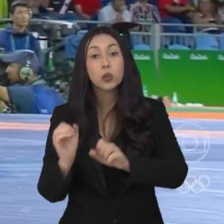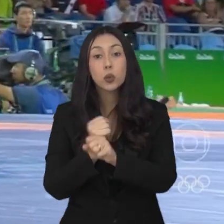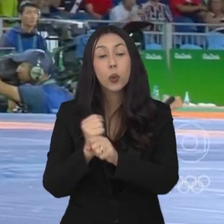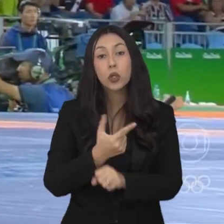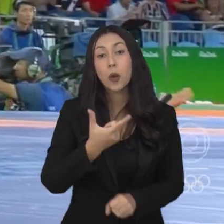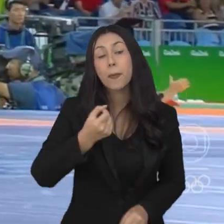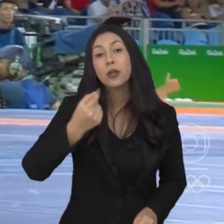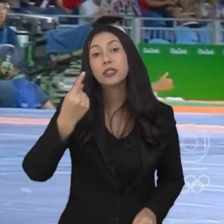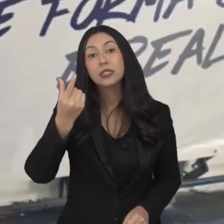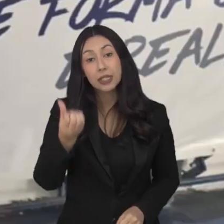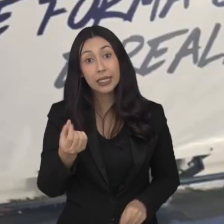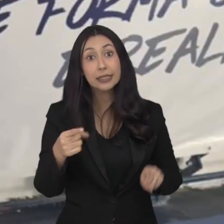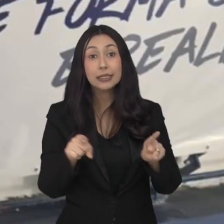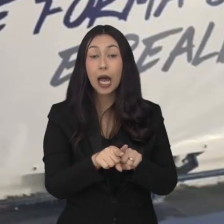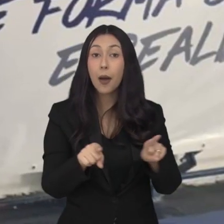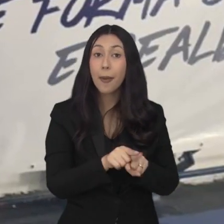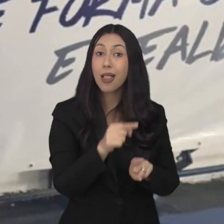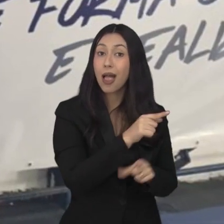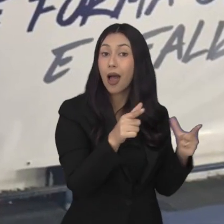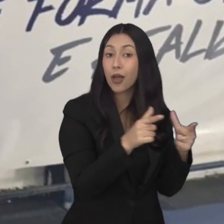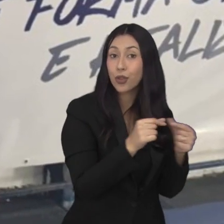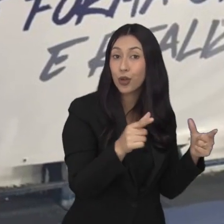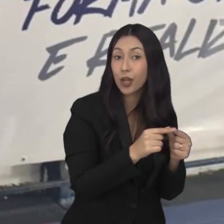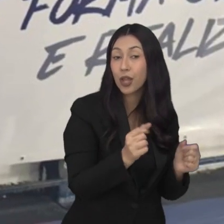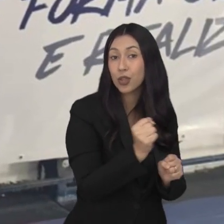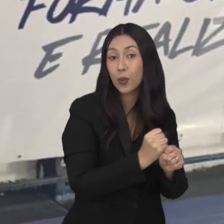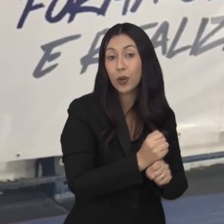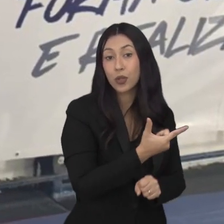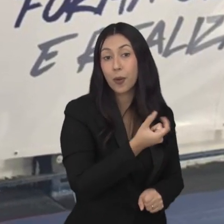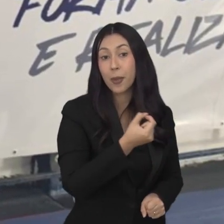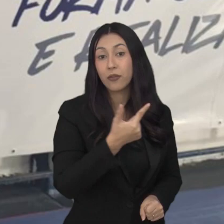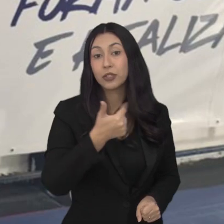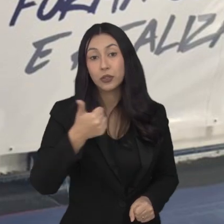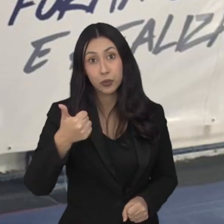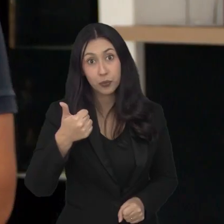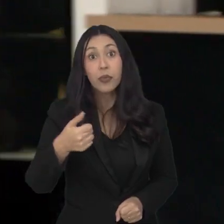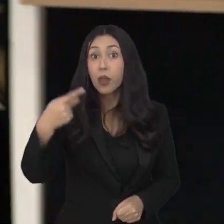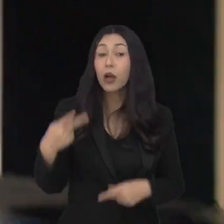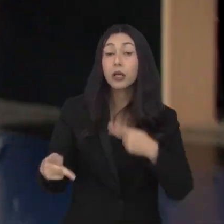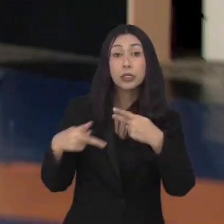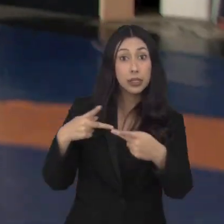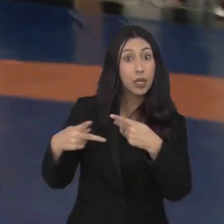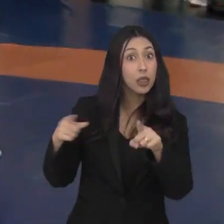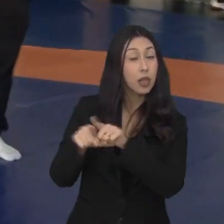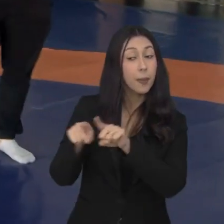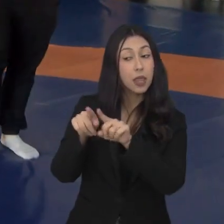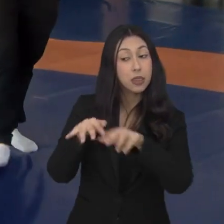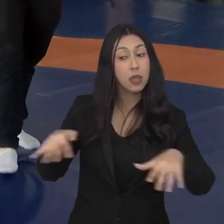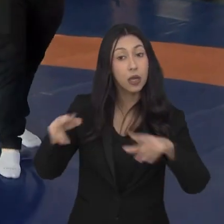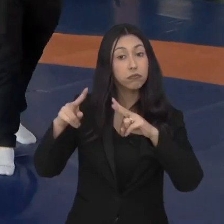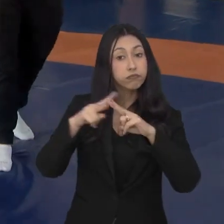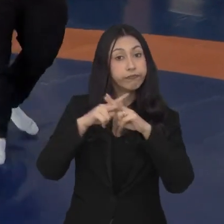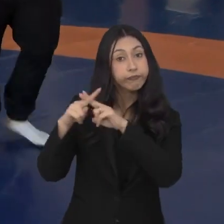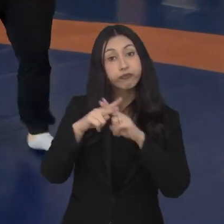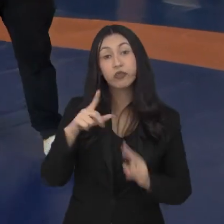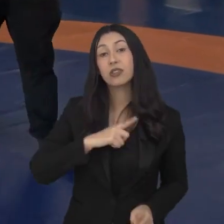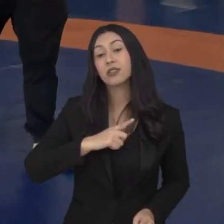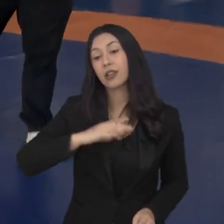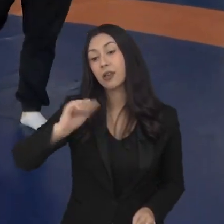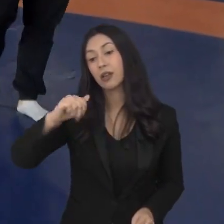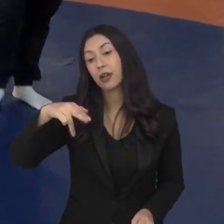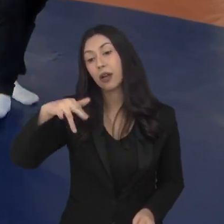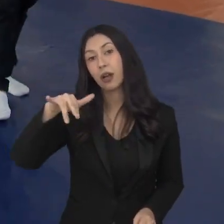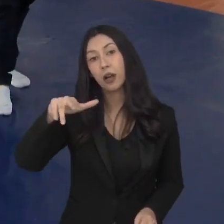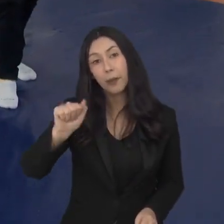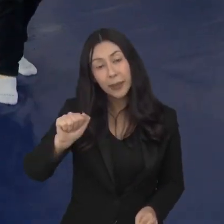em 2016, e também em Tóquio, realizado em 2021. Aqui em São José, também no wrestling, nós ainda